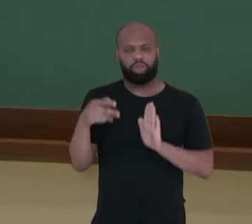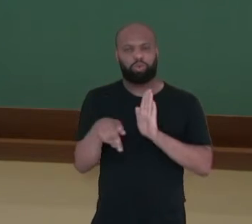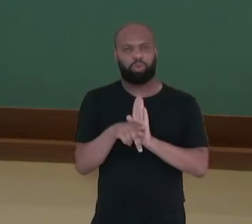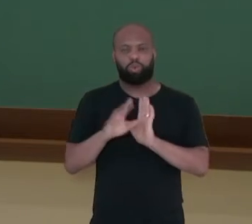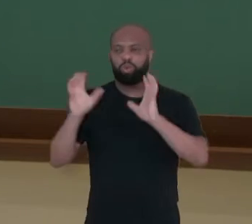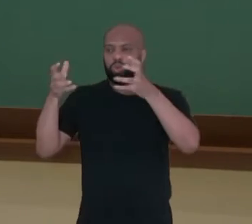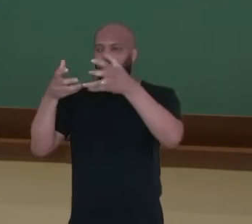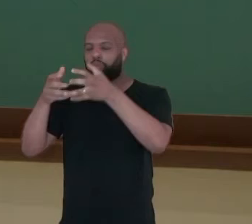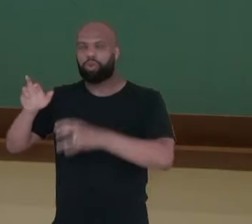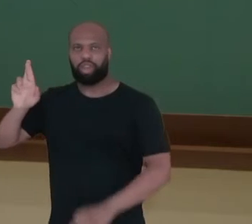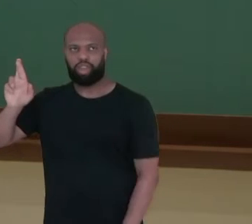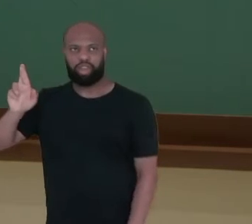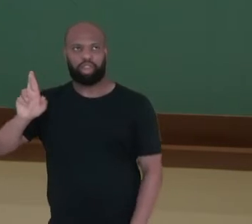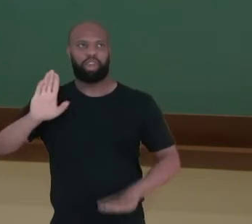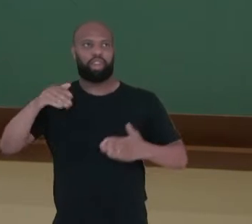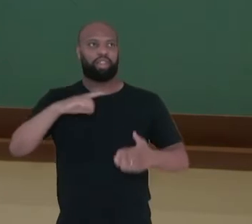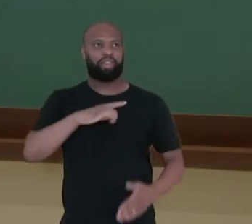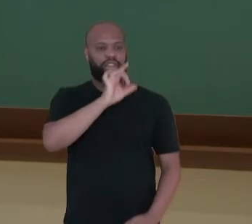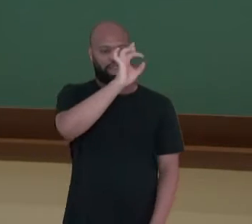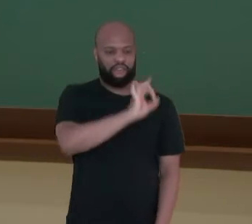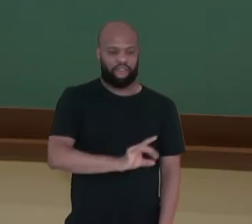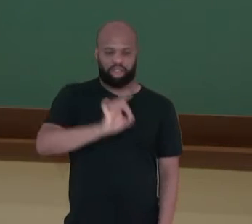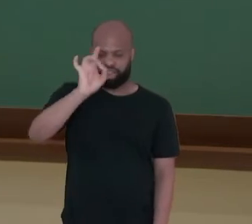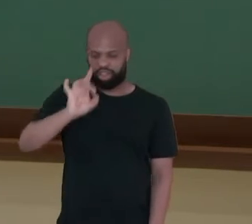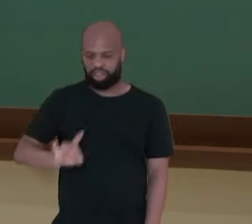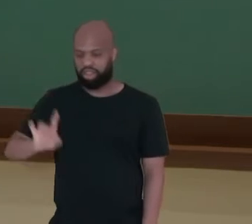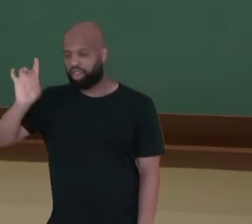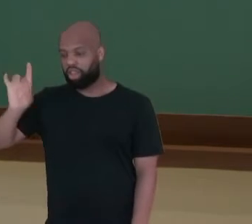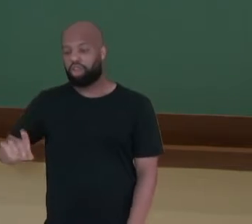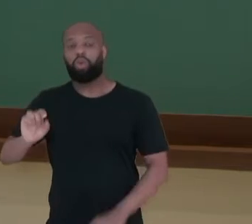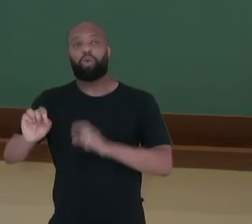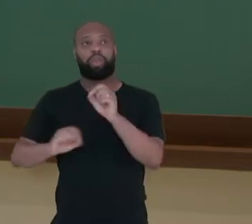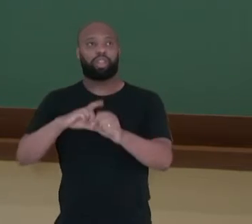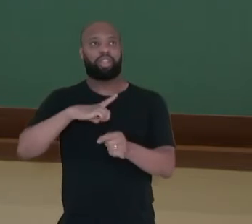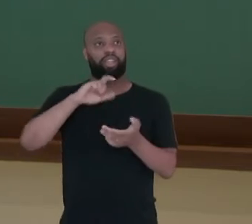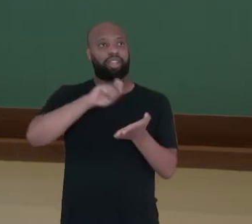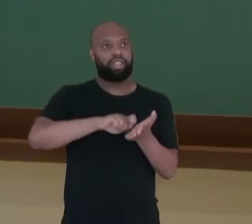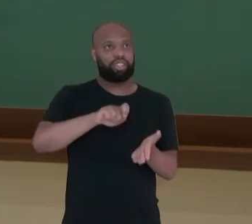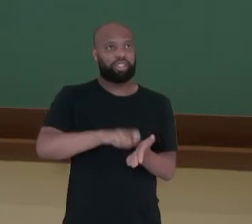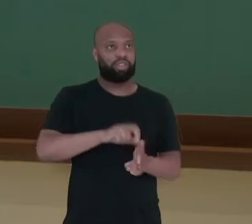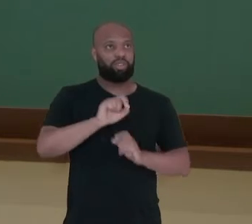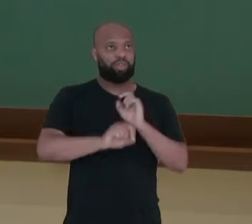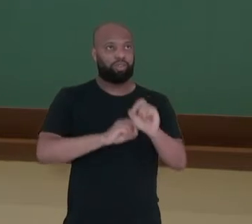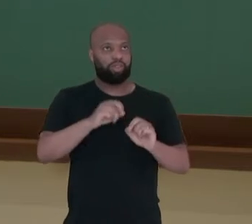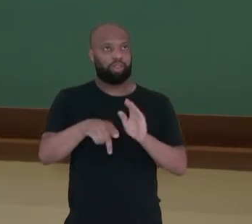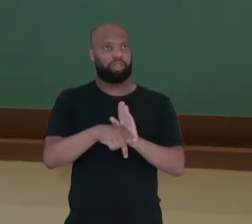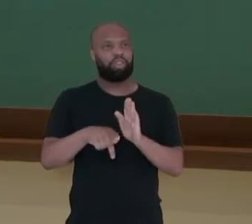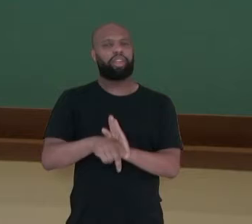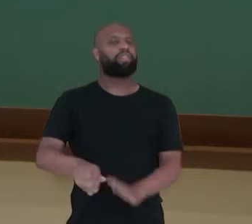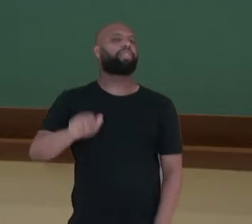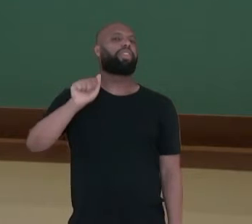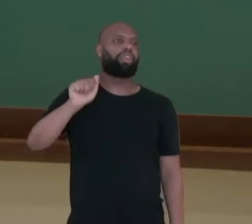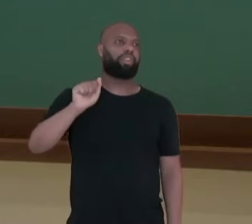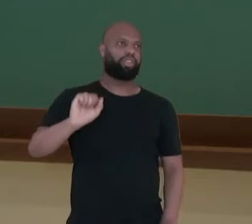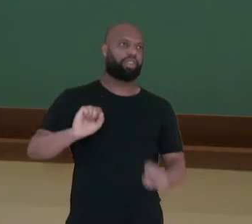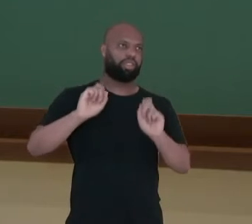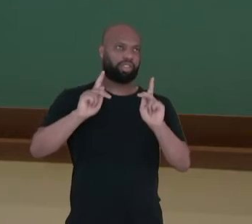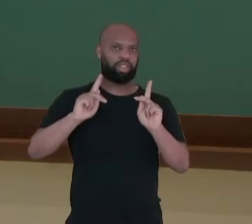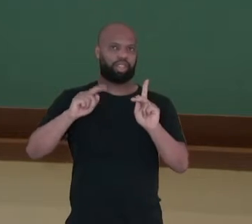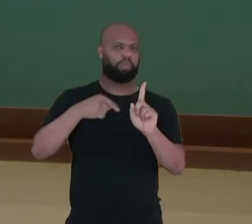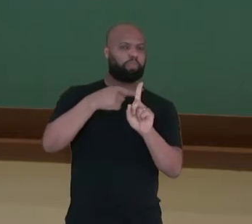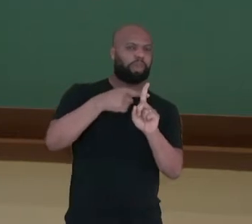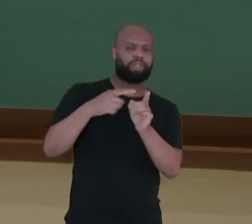número. Para cada esboço, o que eu quero? Escreva a condição do coeficiente a, positivo,